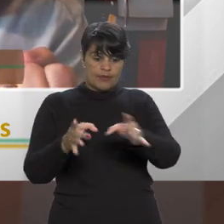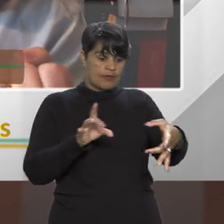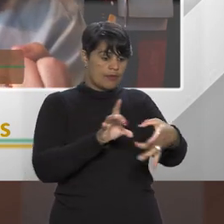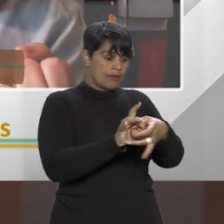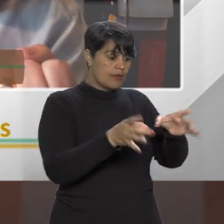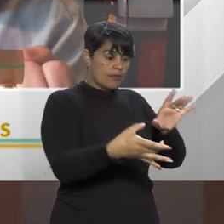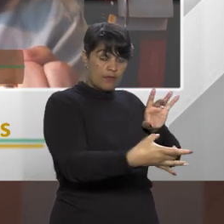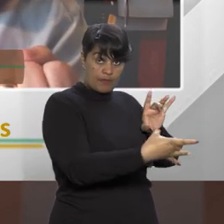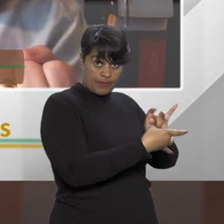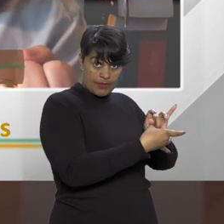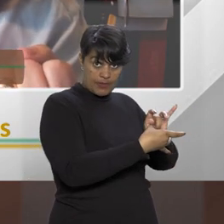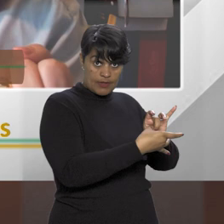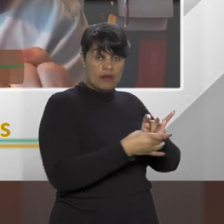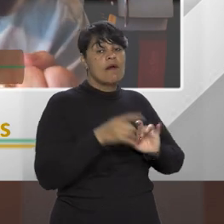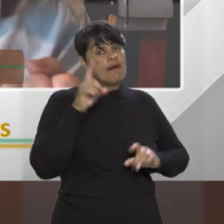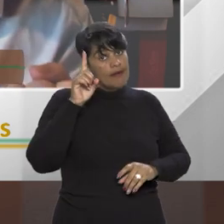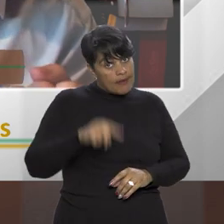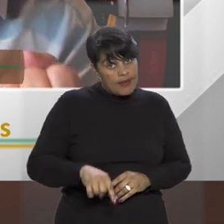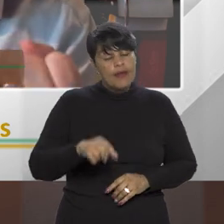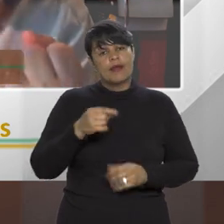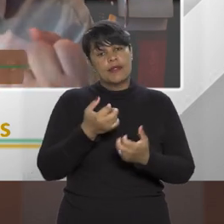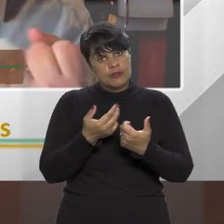bem